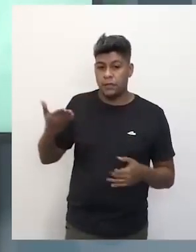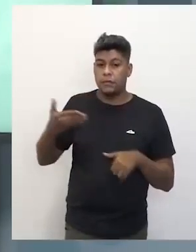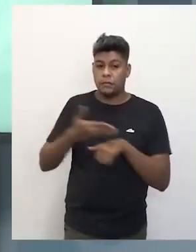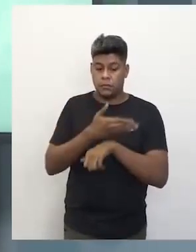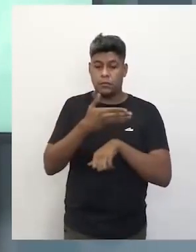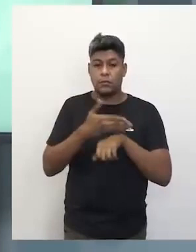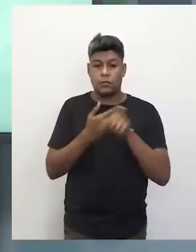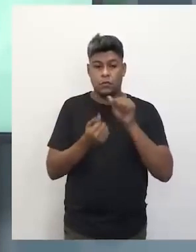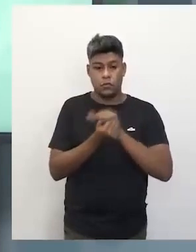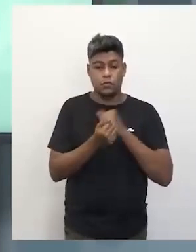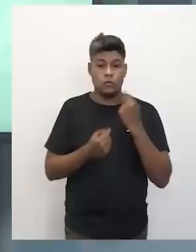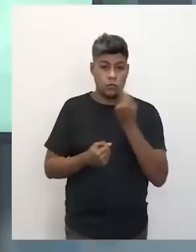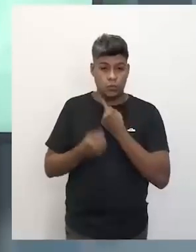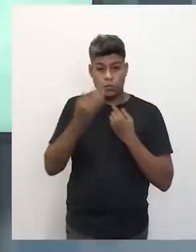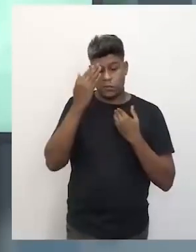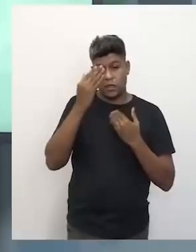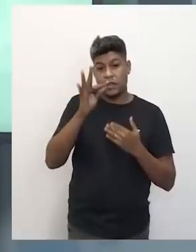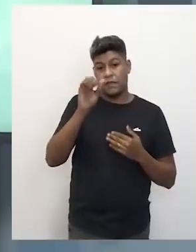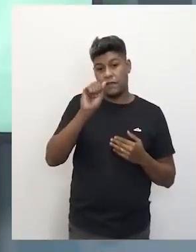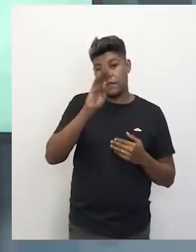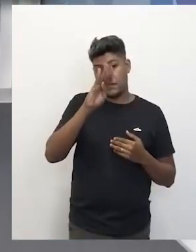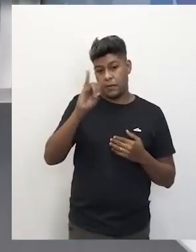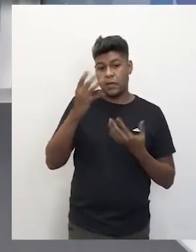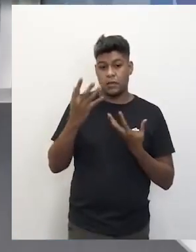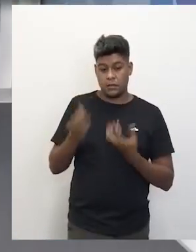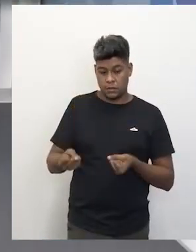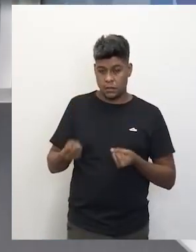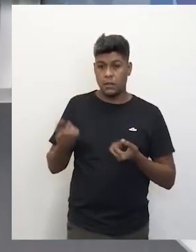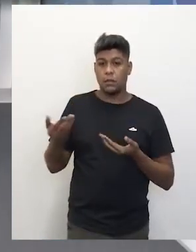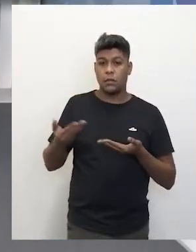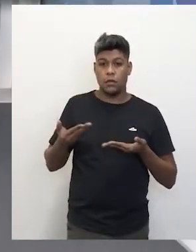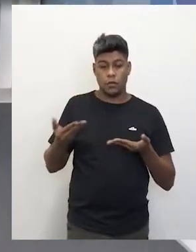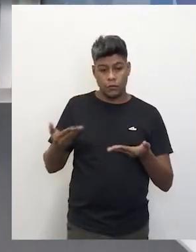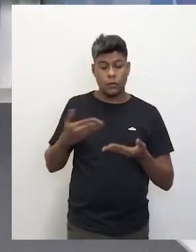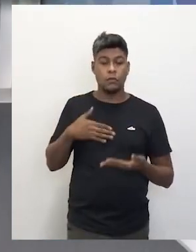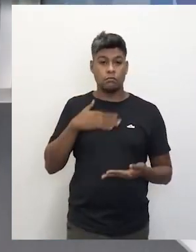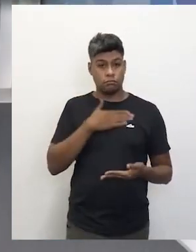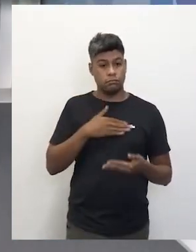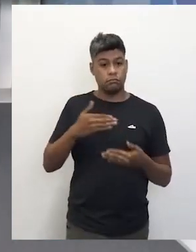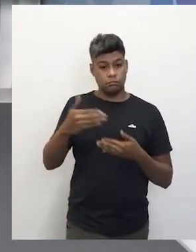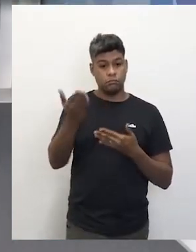participarem conosco. Obrigada, Fabi, por aceitar meu convite. Sempre um prazer. E até a